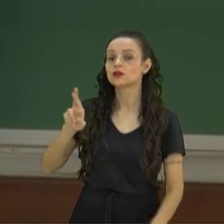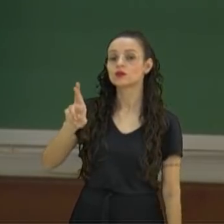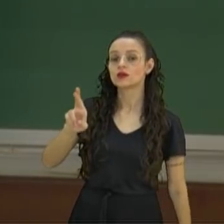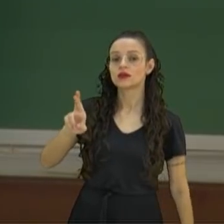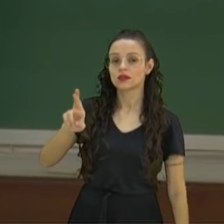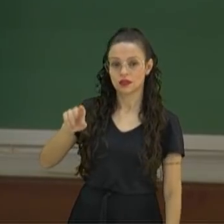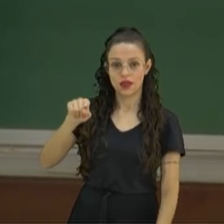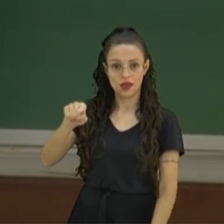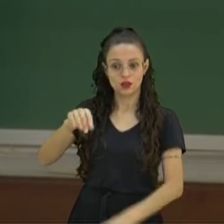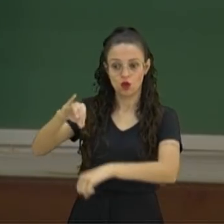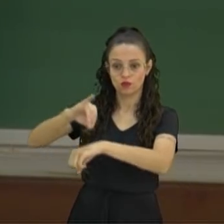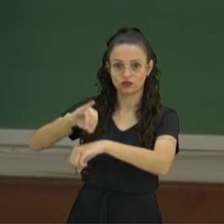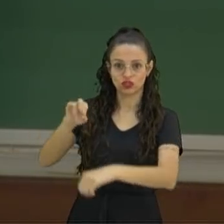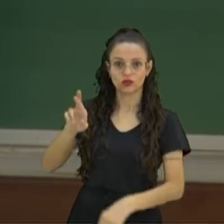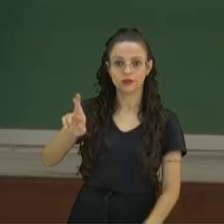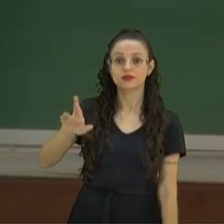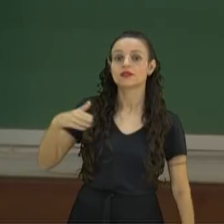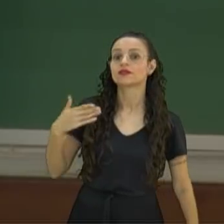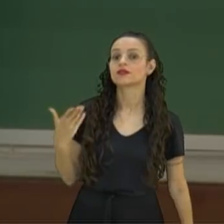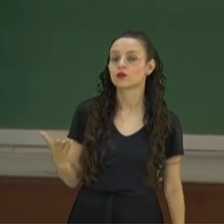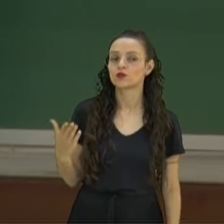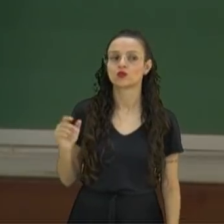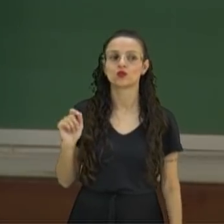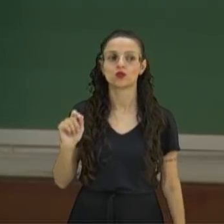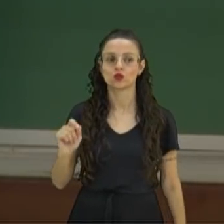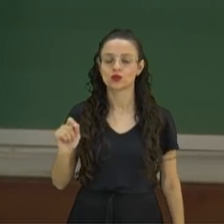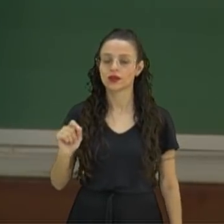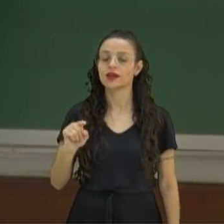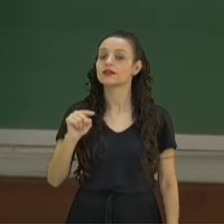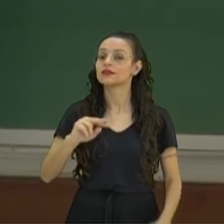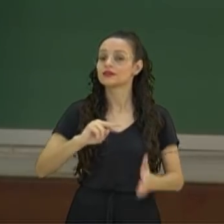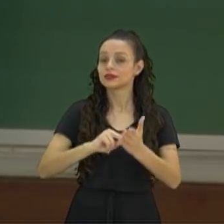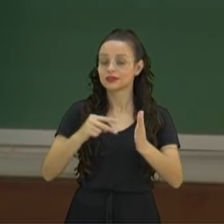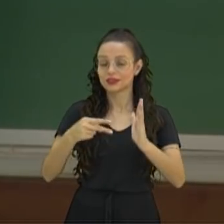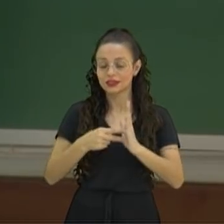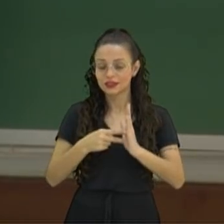objeto representado. Ou seja, a escala indica que o